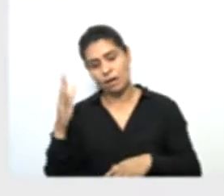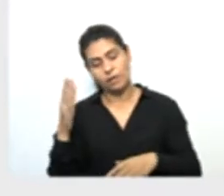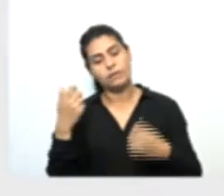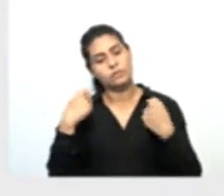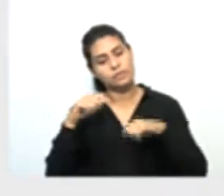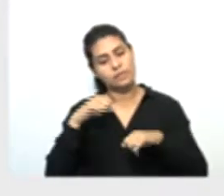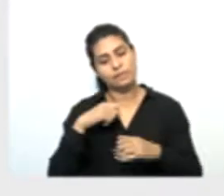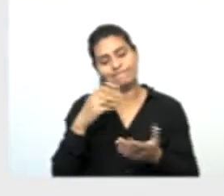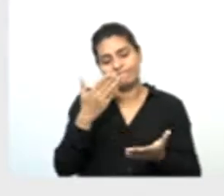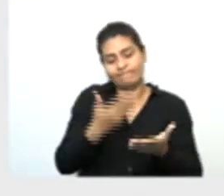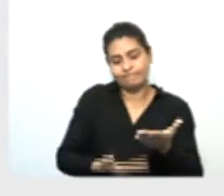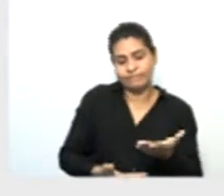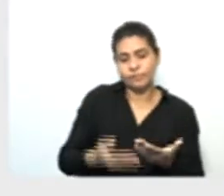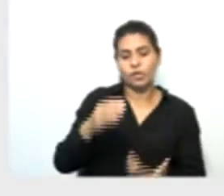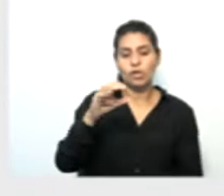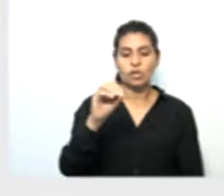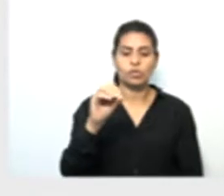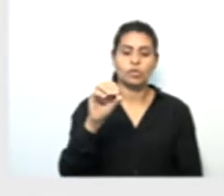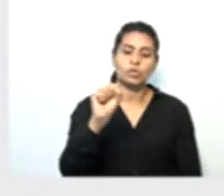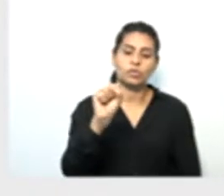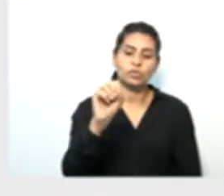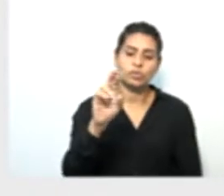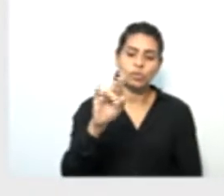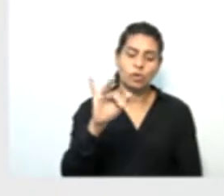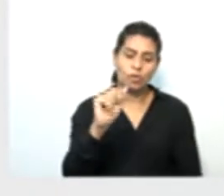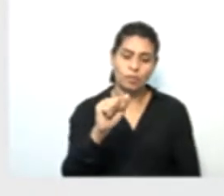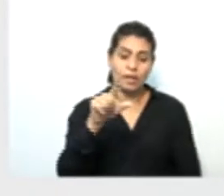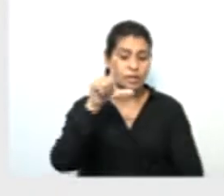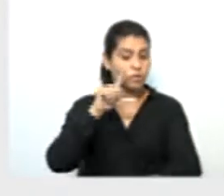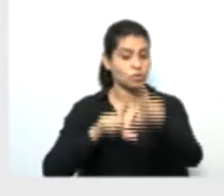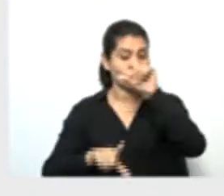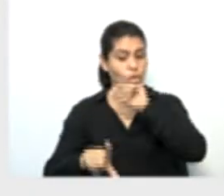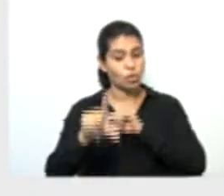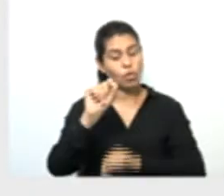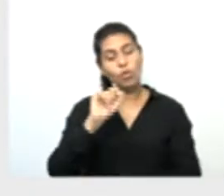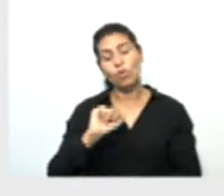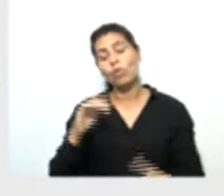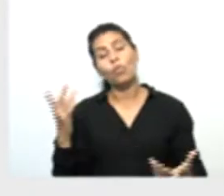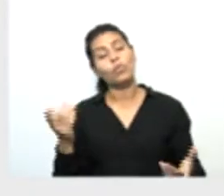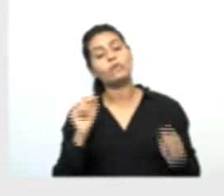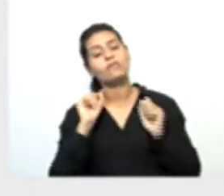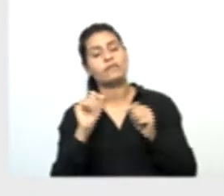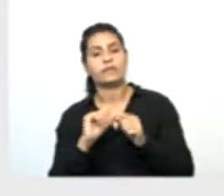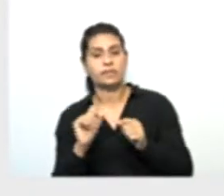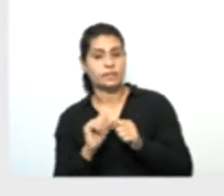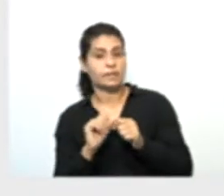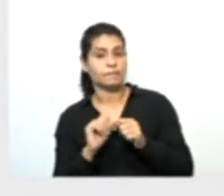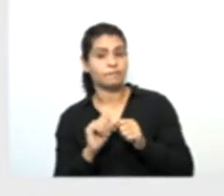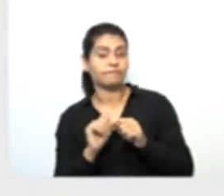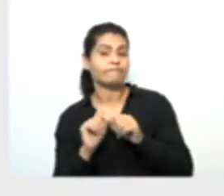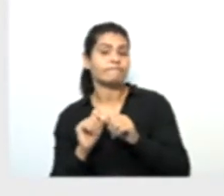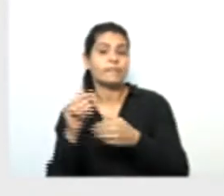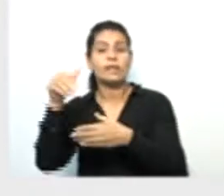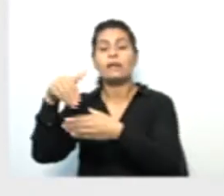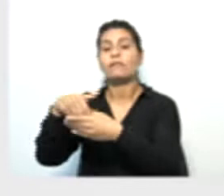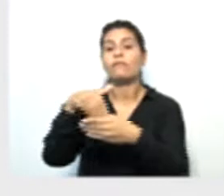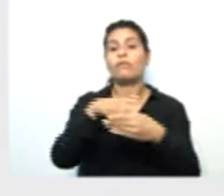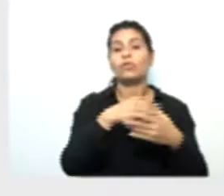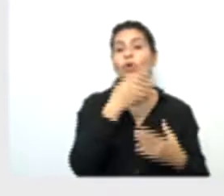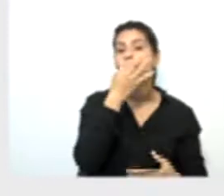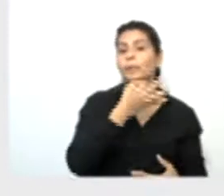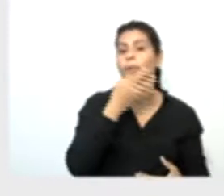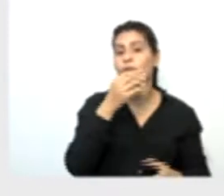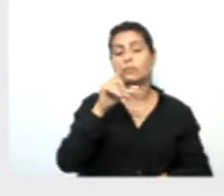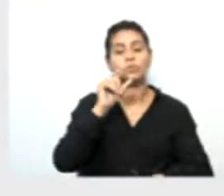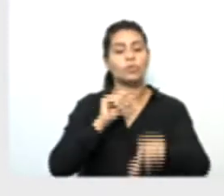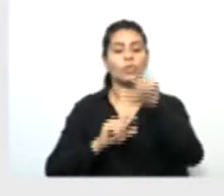ter sobras. Essas sobras vão ter sua decisão de destino, tomada pelos cooperados, que podem